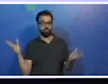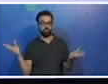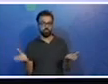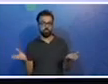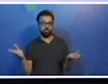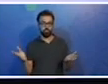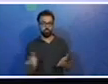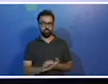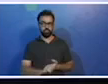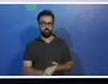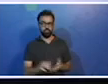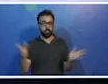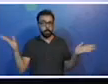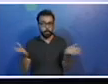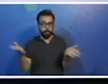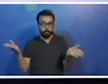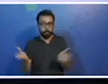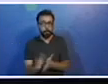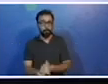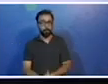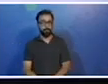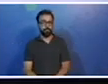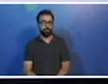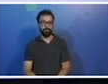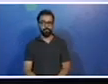Now, agora, now.